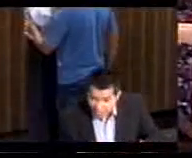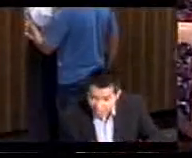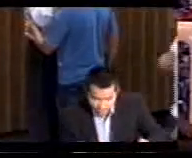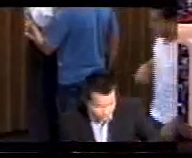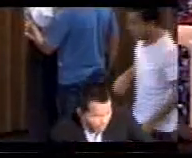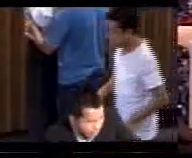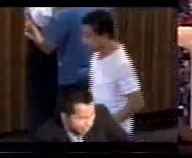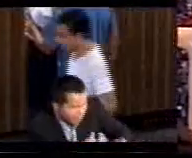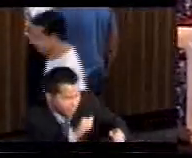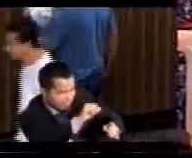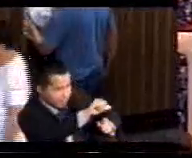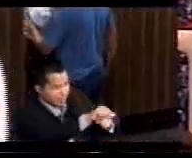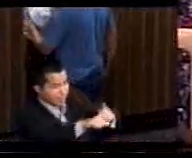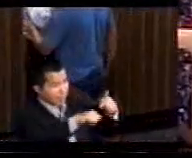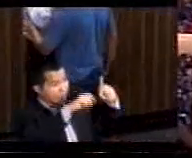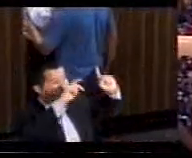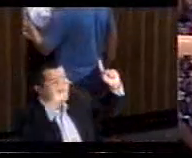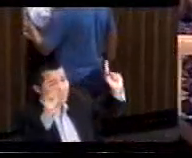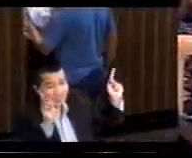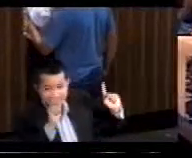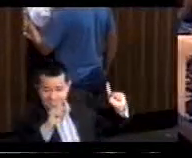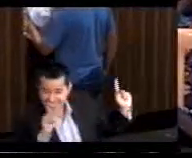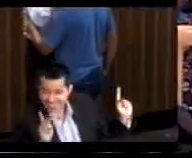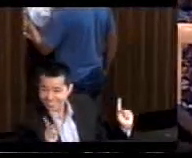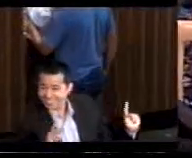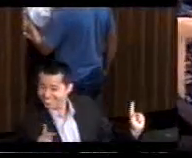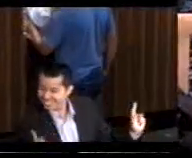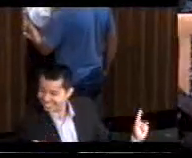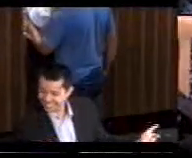Continua, está com vocês.